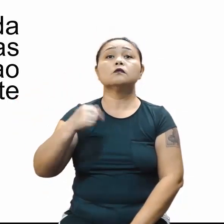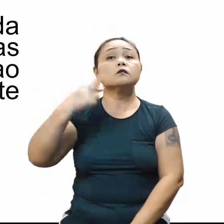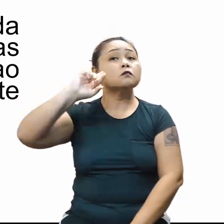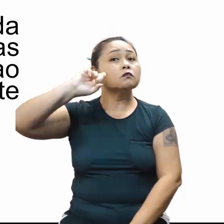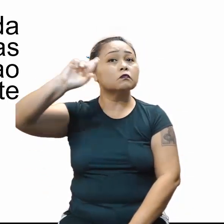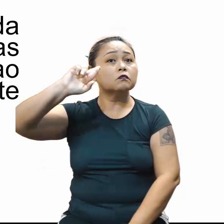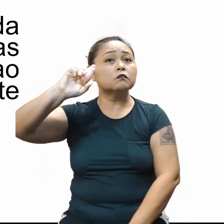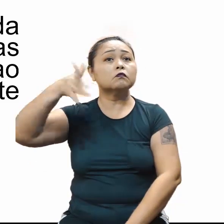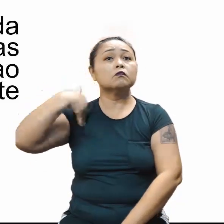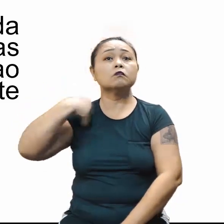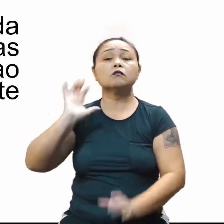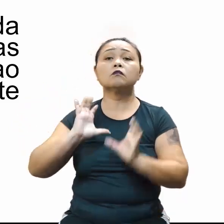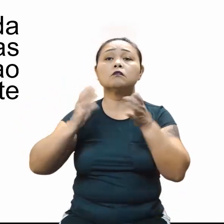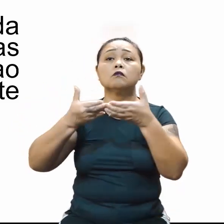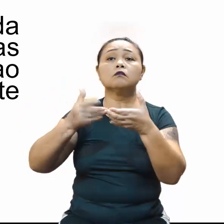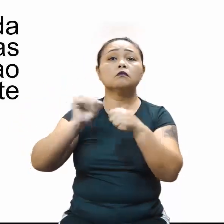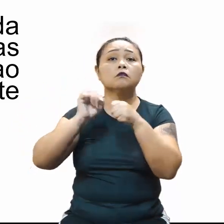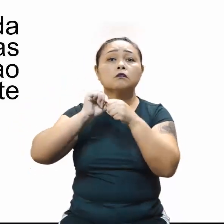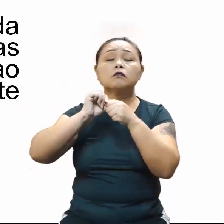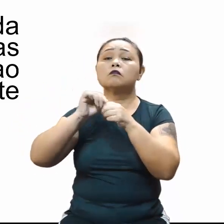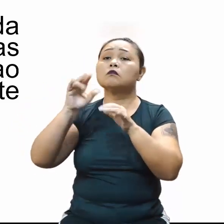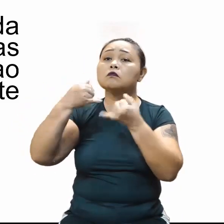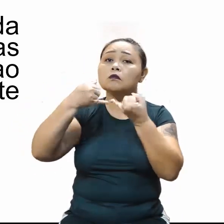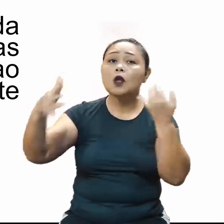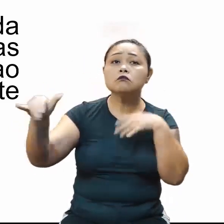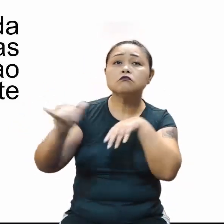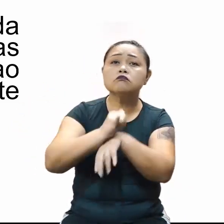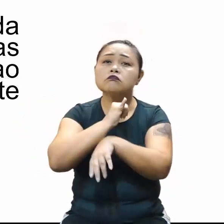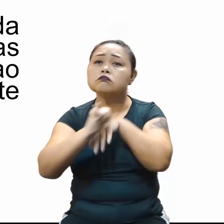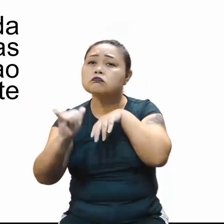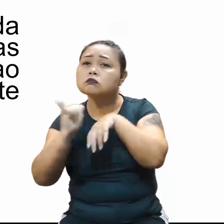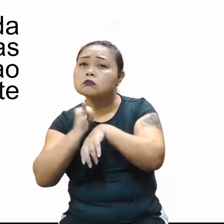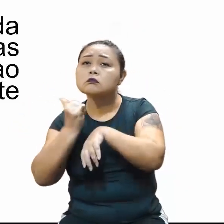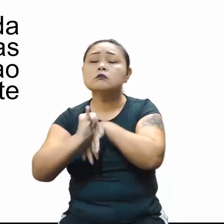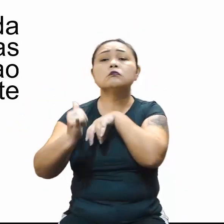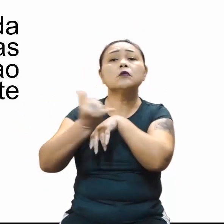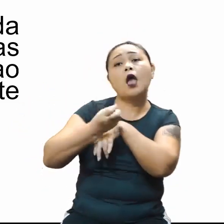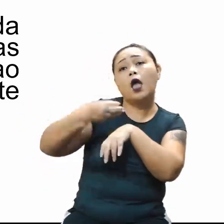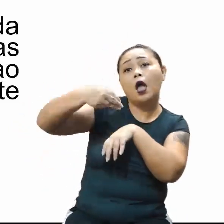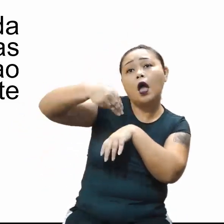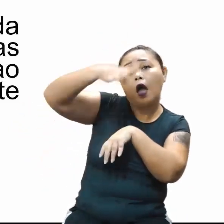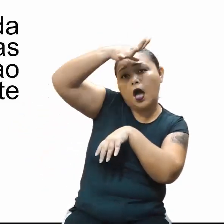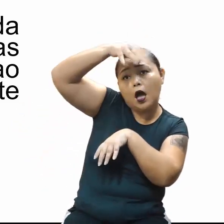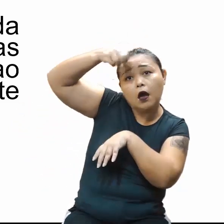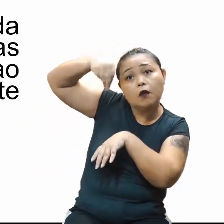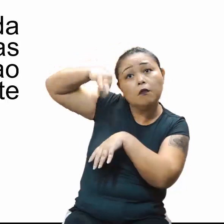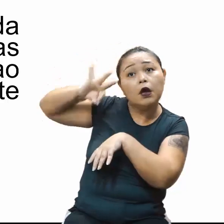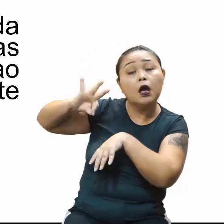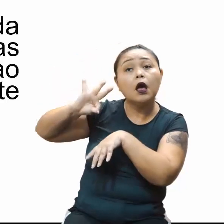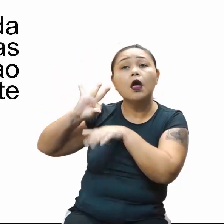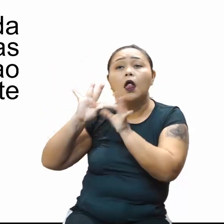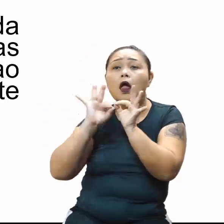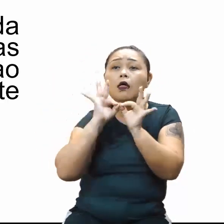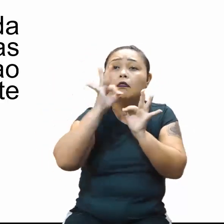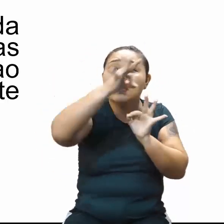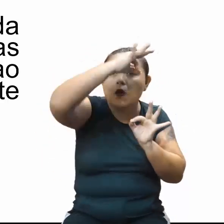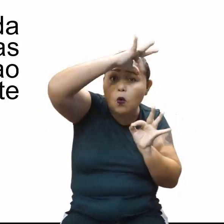chefe da comissão da linha telegráfica estratégica, que iria ligar o Mato Grosso ao